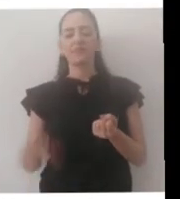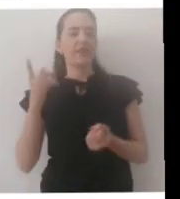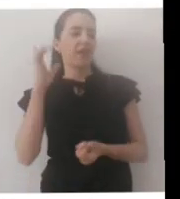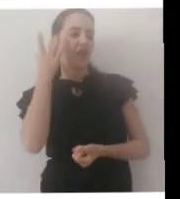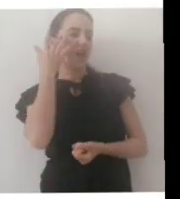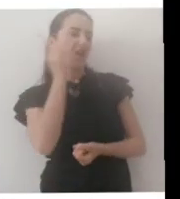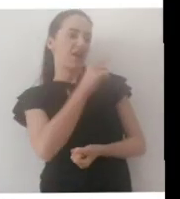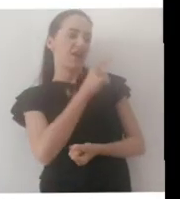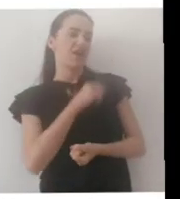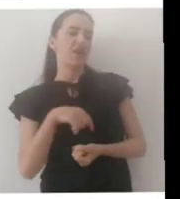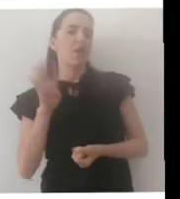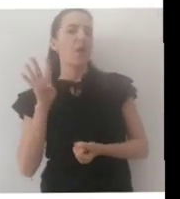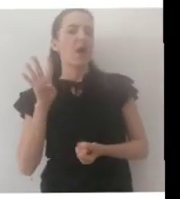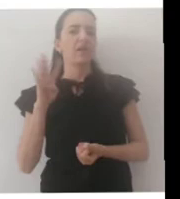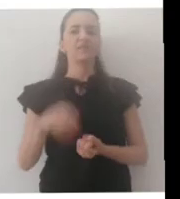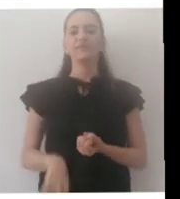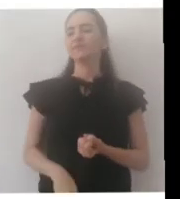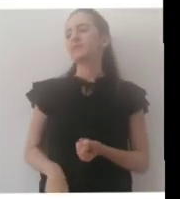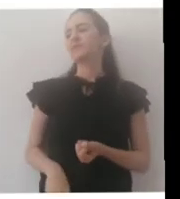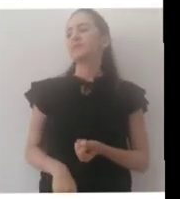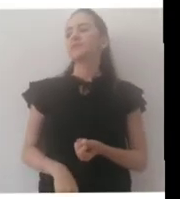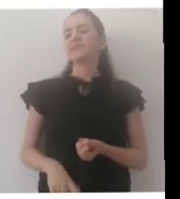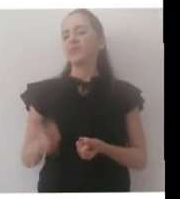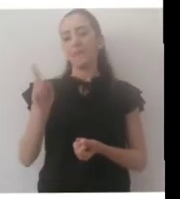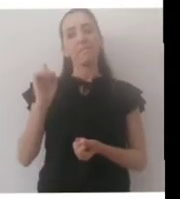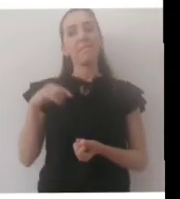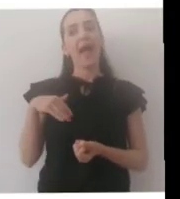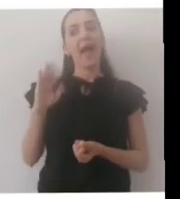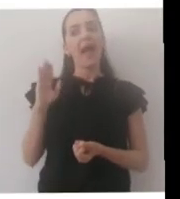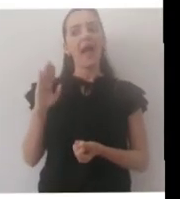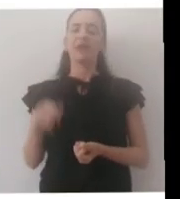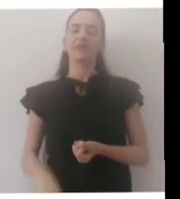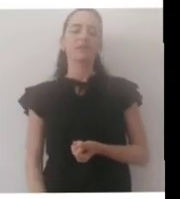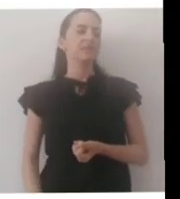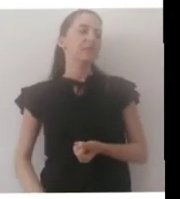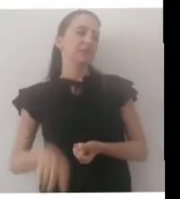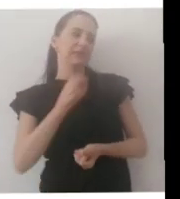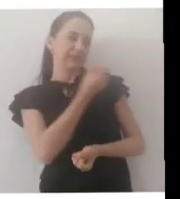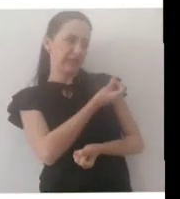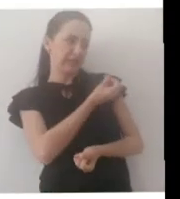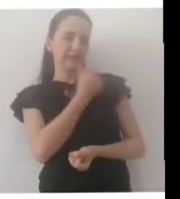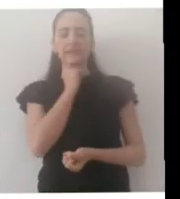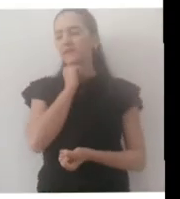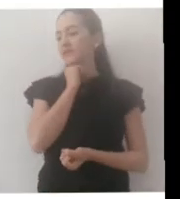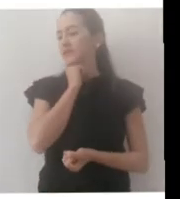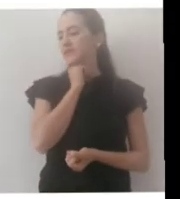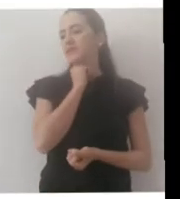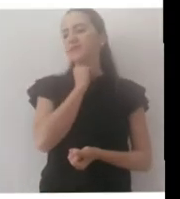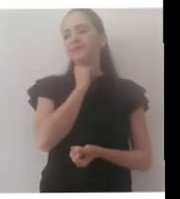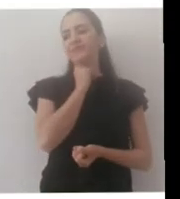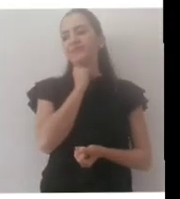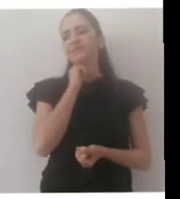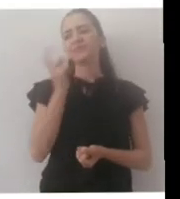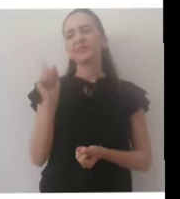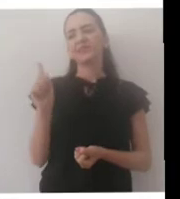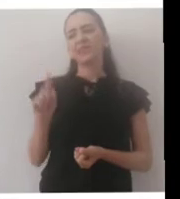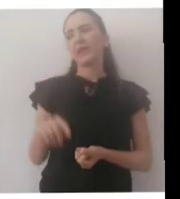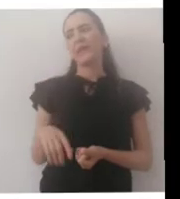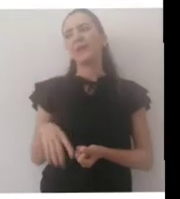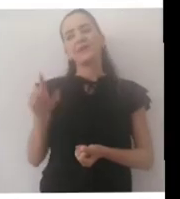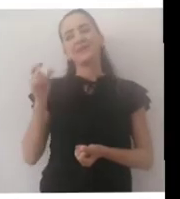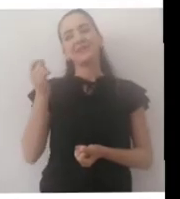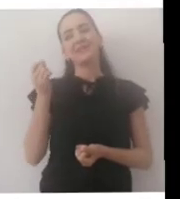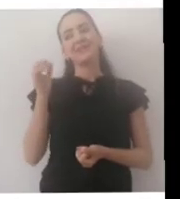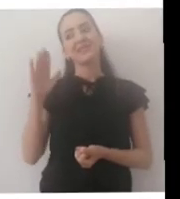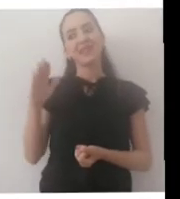5 bolinhas. Aí a criança fala, eu acho que você tá com 4. Aí ela fala assim, é mais que 4. Aí a criança fala, 6.